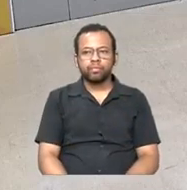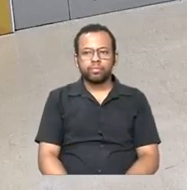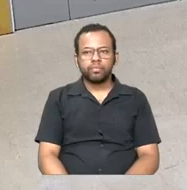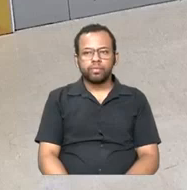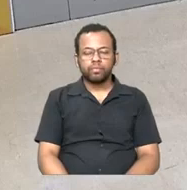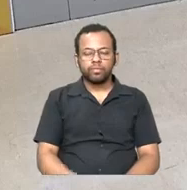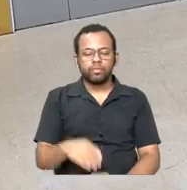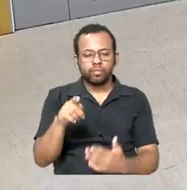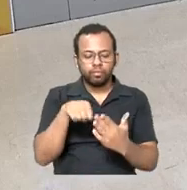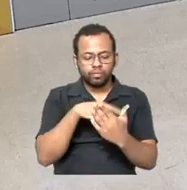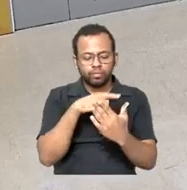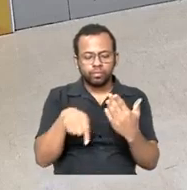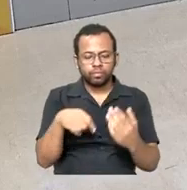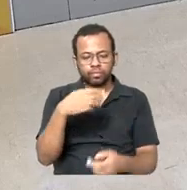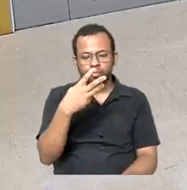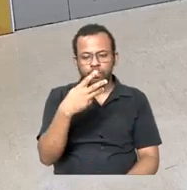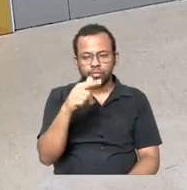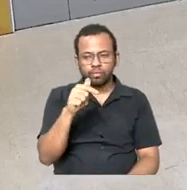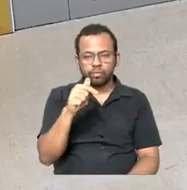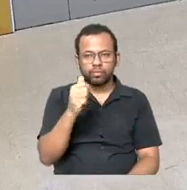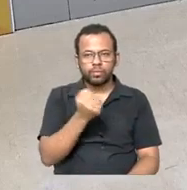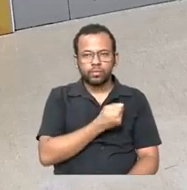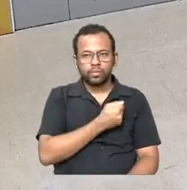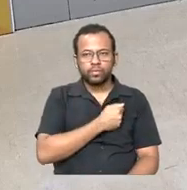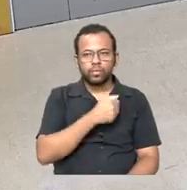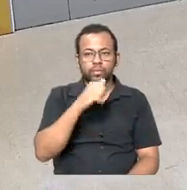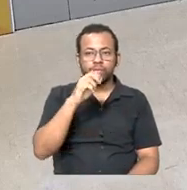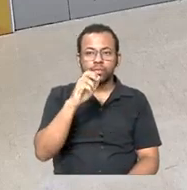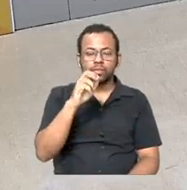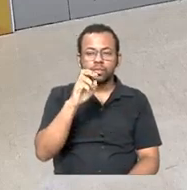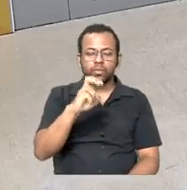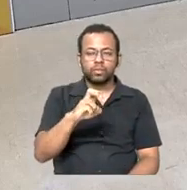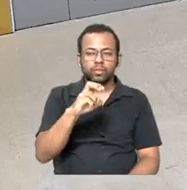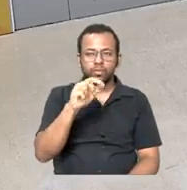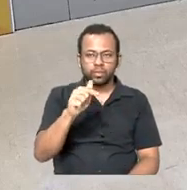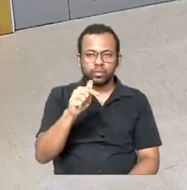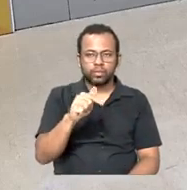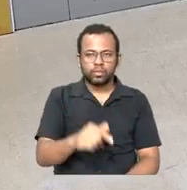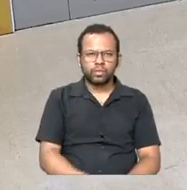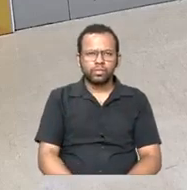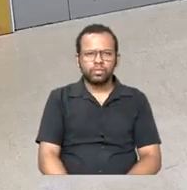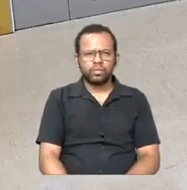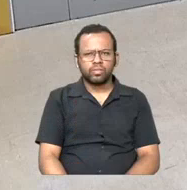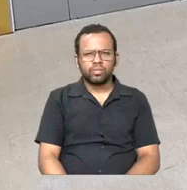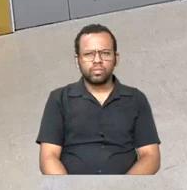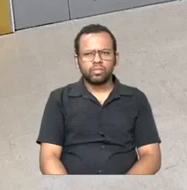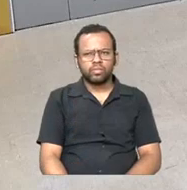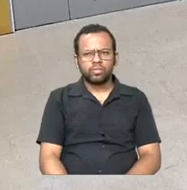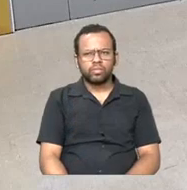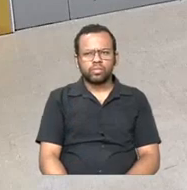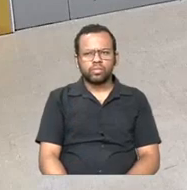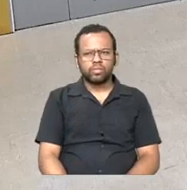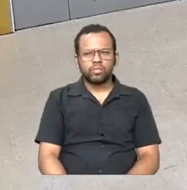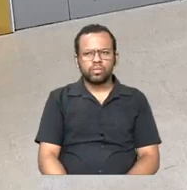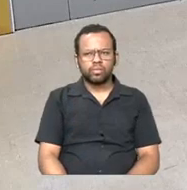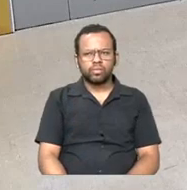3703 número 10 58 41 e agora 57 57